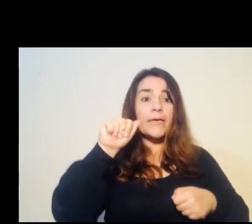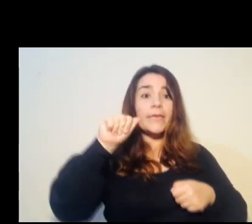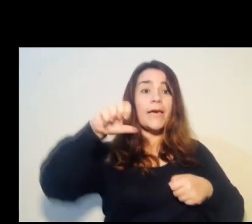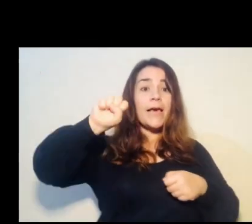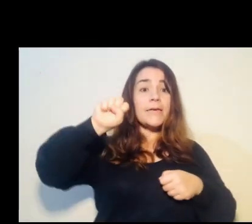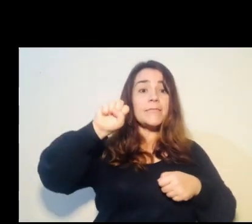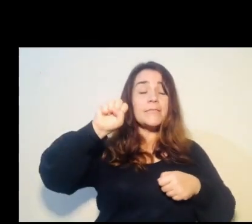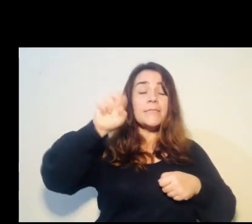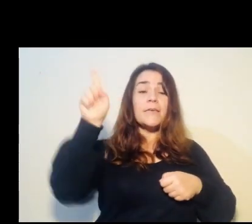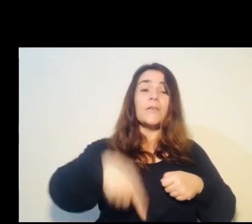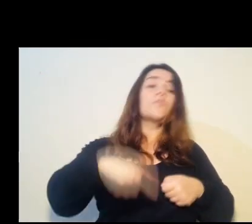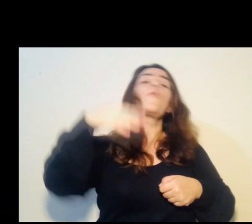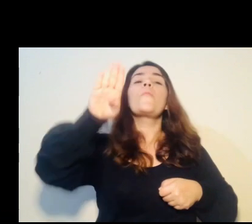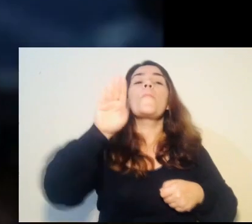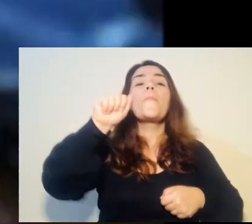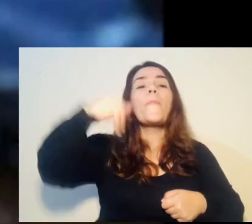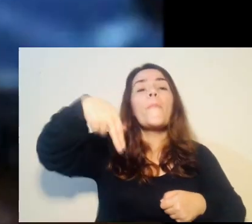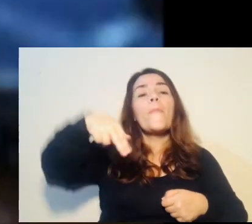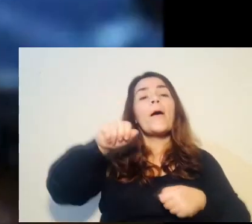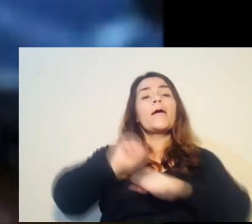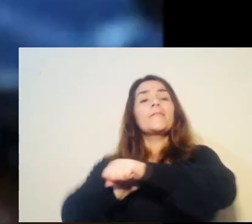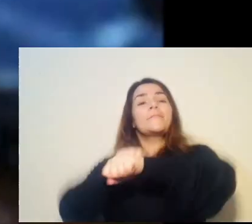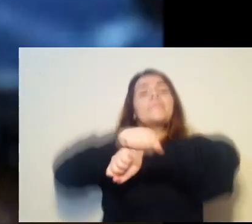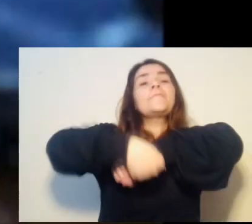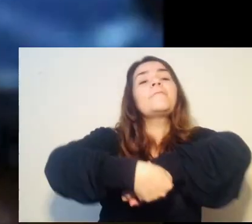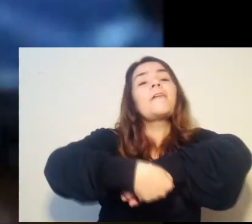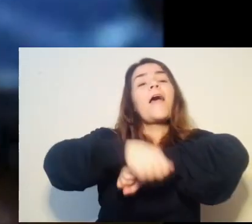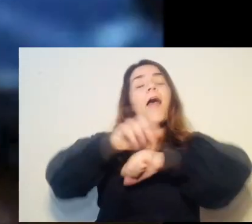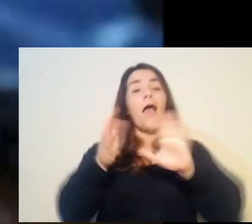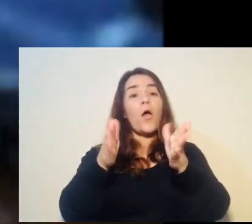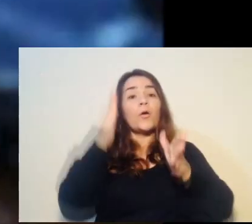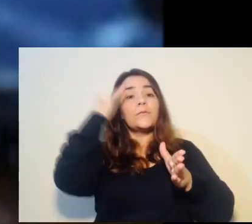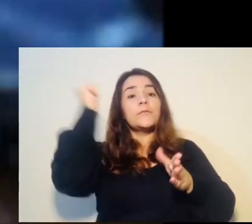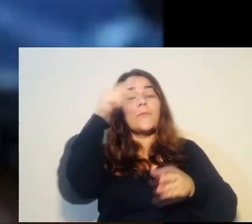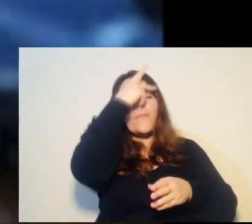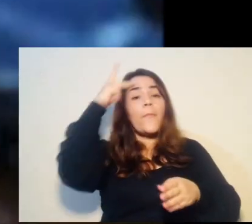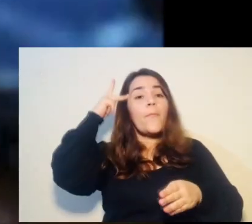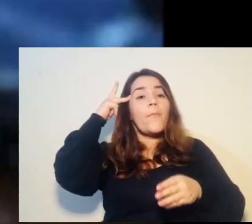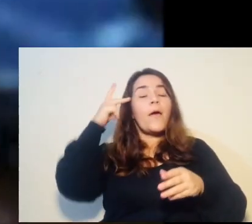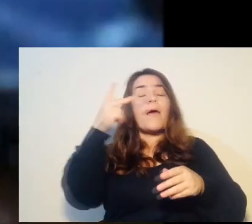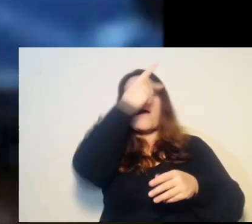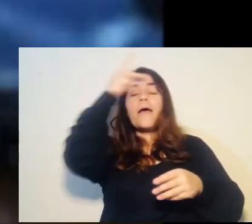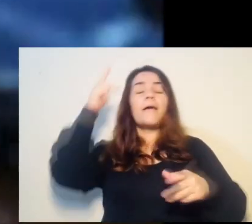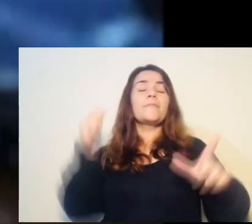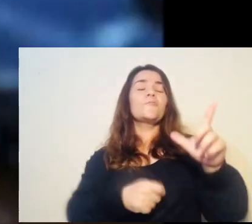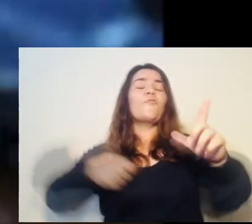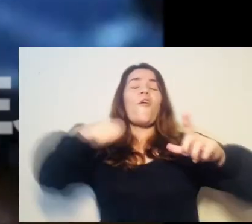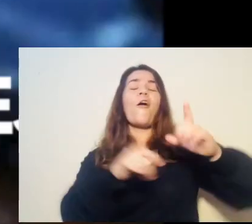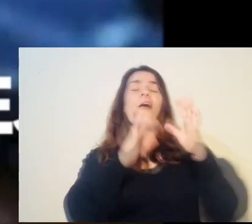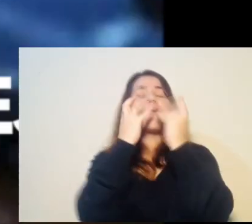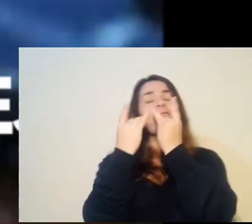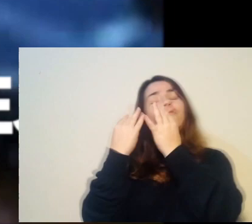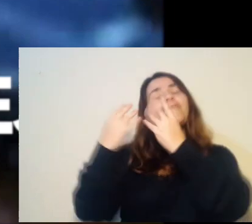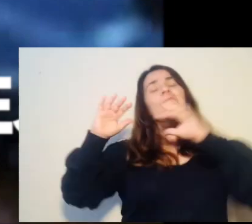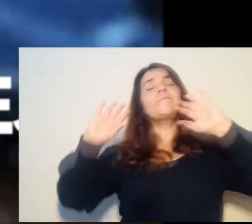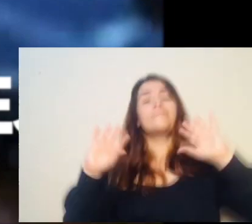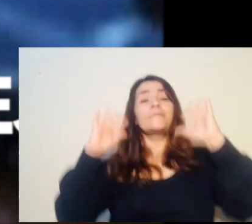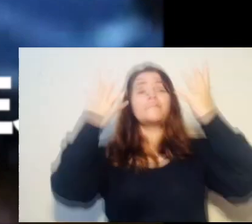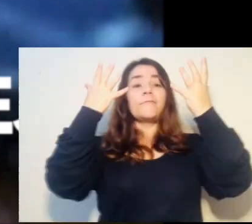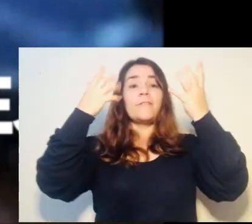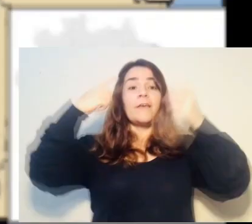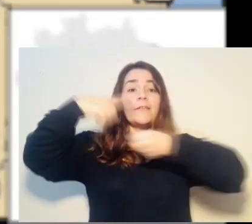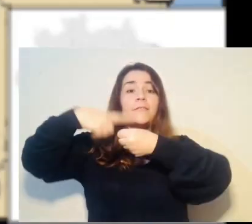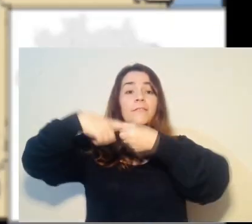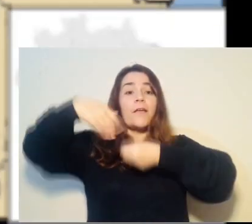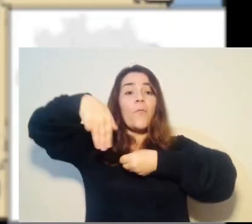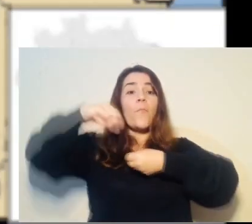como banda de couro. Agora, vamos saber mais sobre as pessoas, os tocadores e os festejos. A